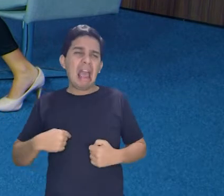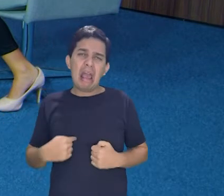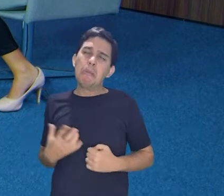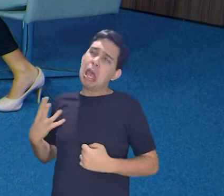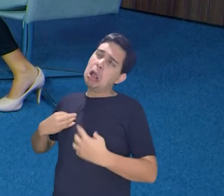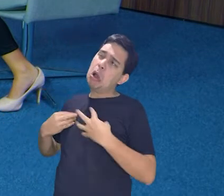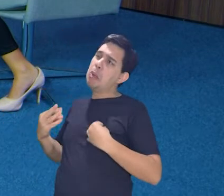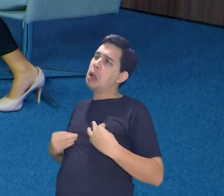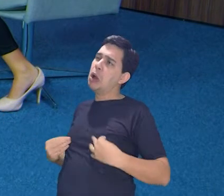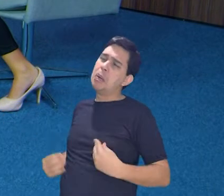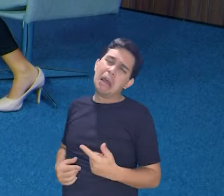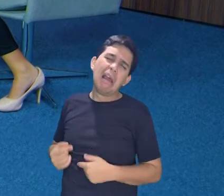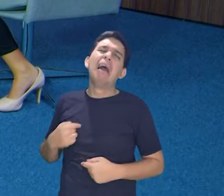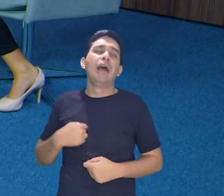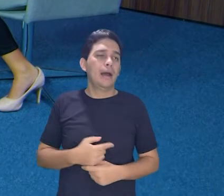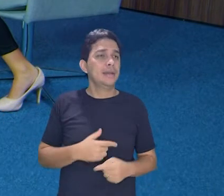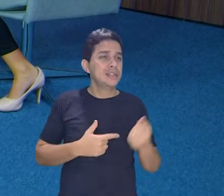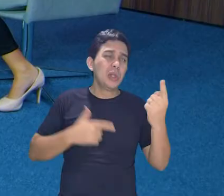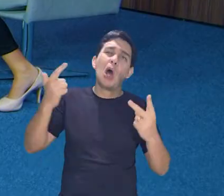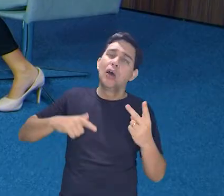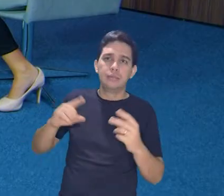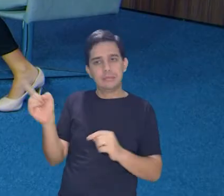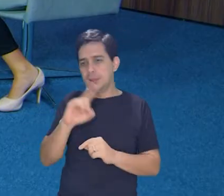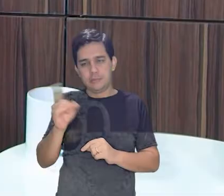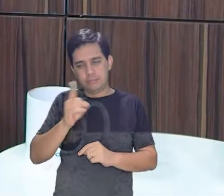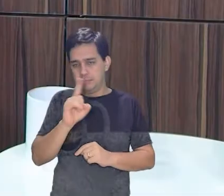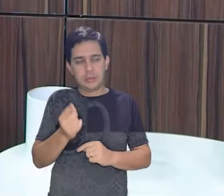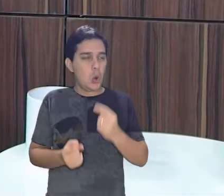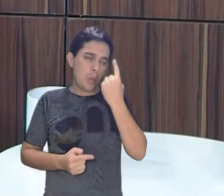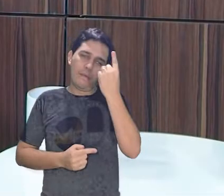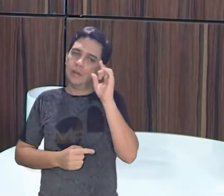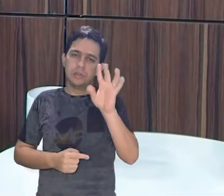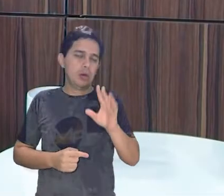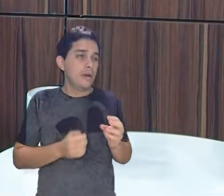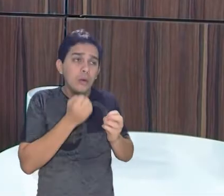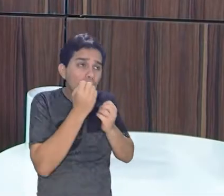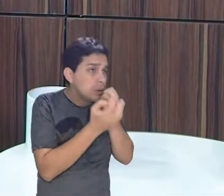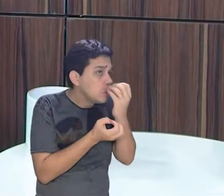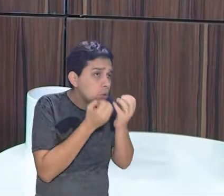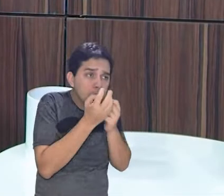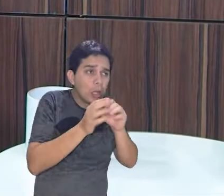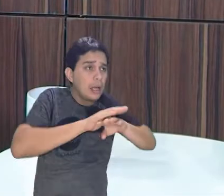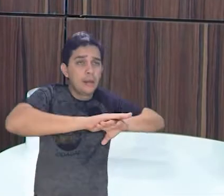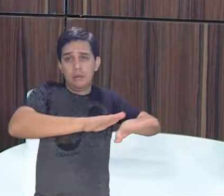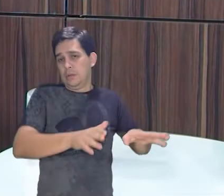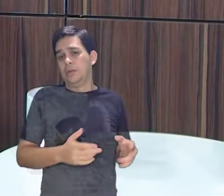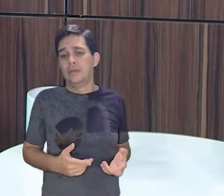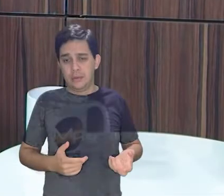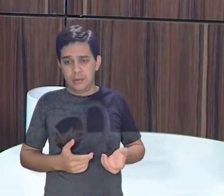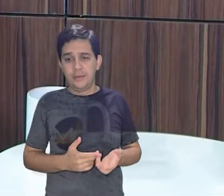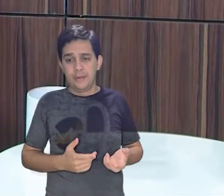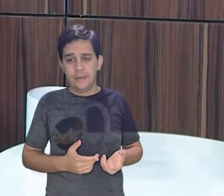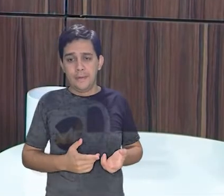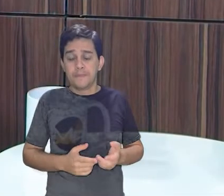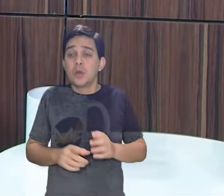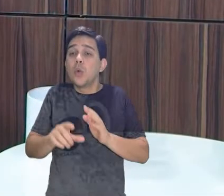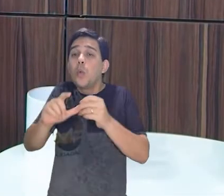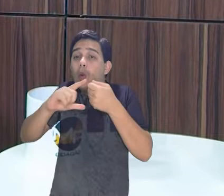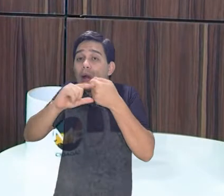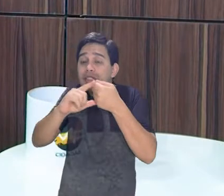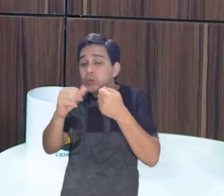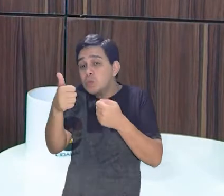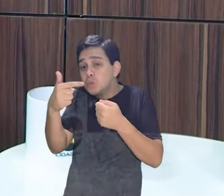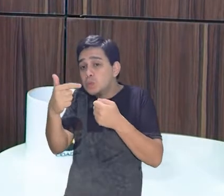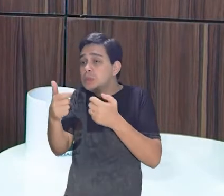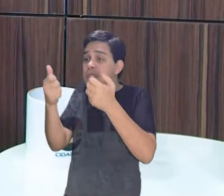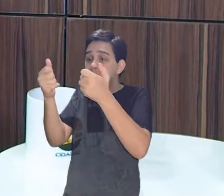ou testemunhada. O rito desse depoimento especial, ele é previsto no artigo 12 e ele